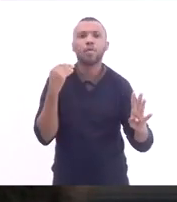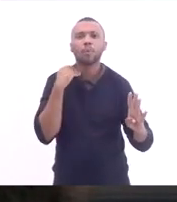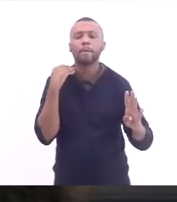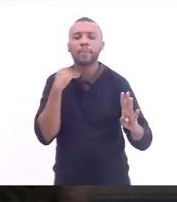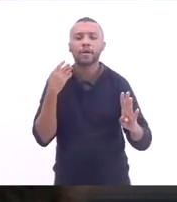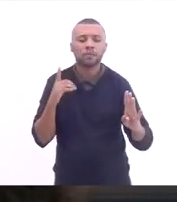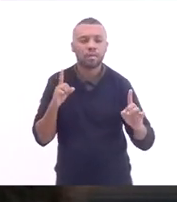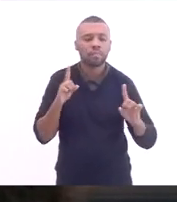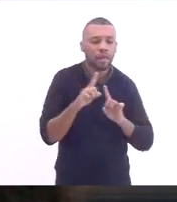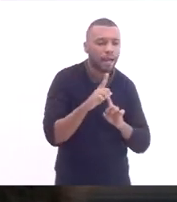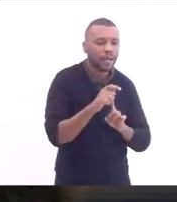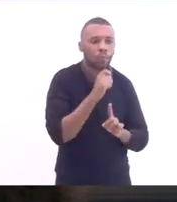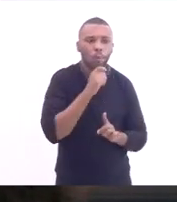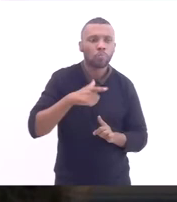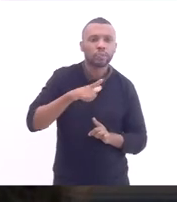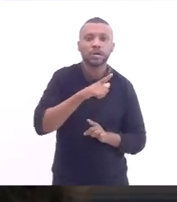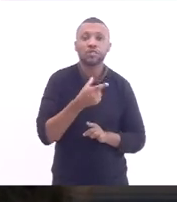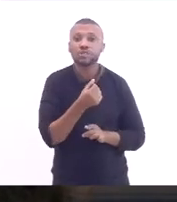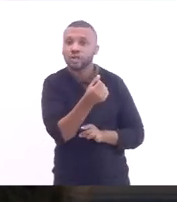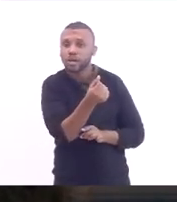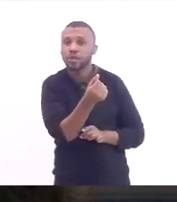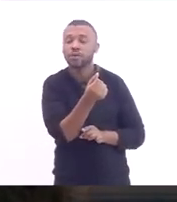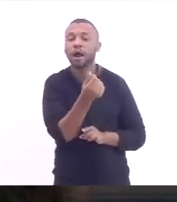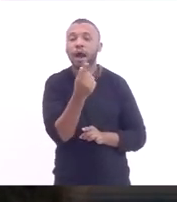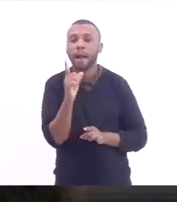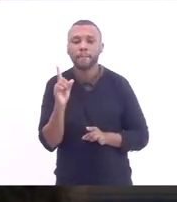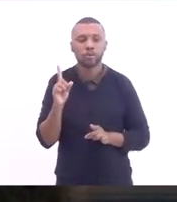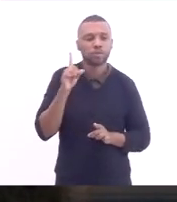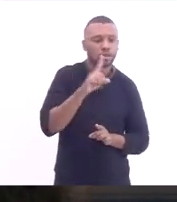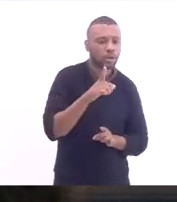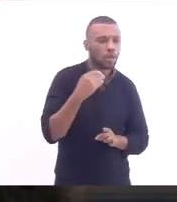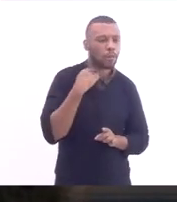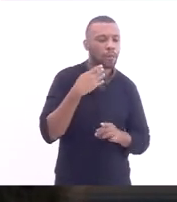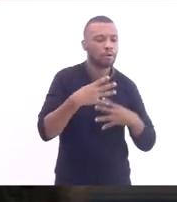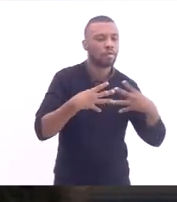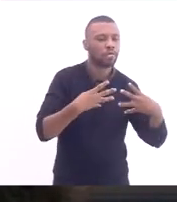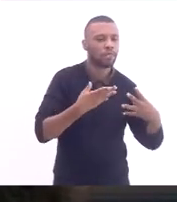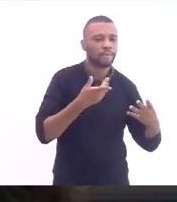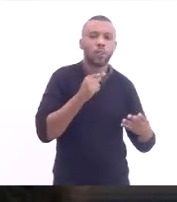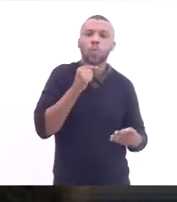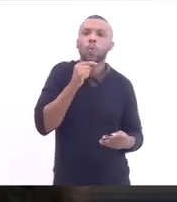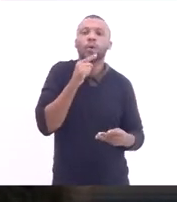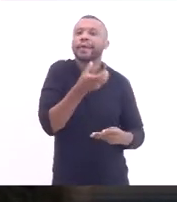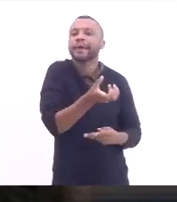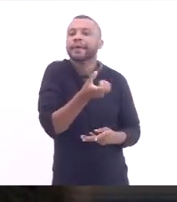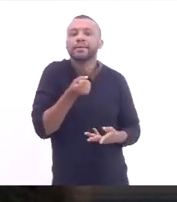que não tem dinheiro no banco, a pessoa chega no banco, não tem o dinheiro, ou seja,